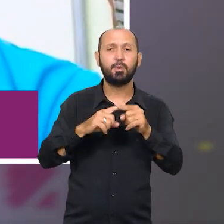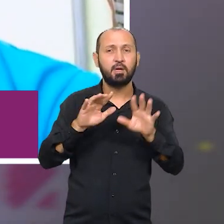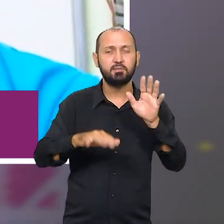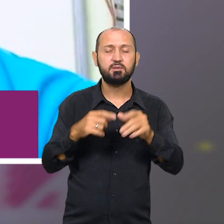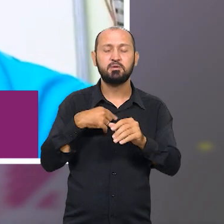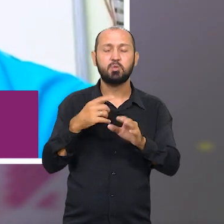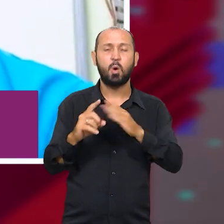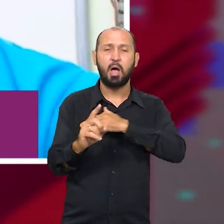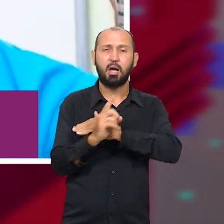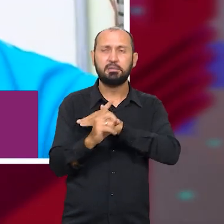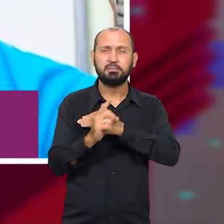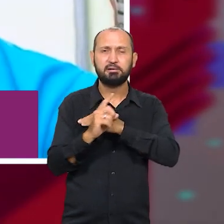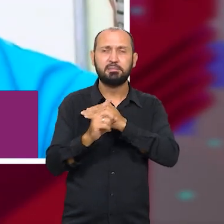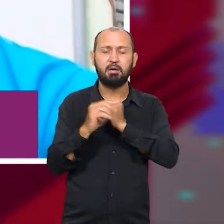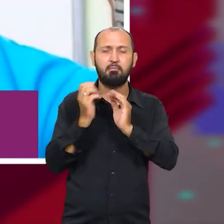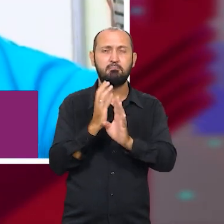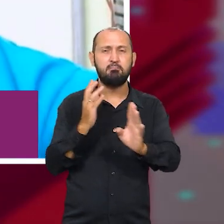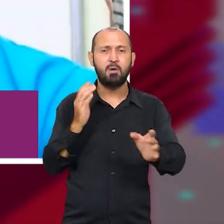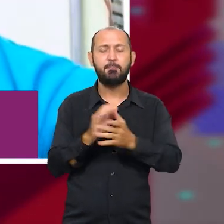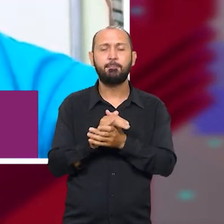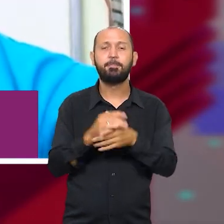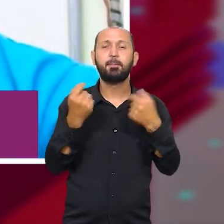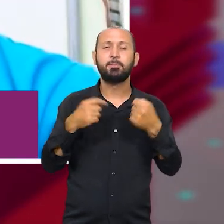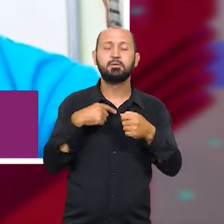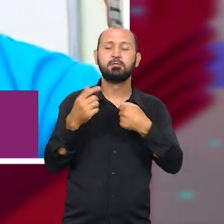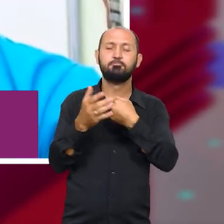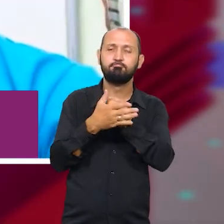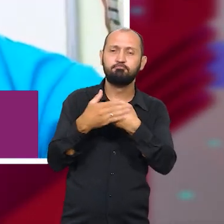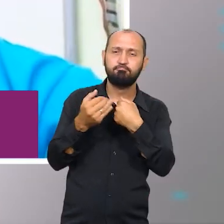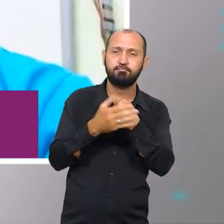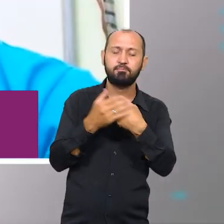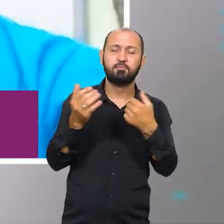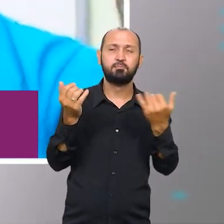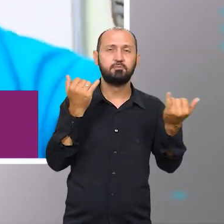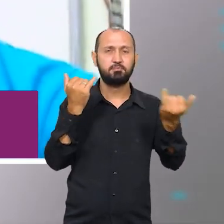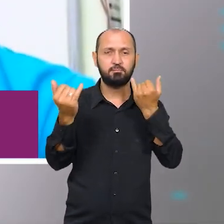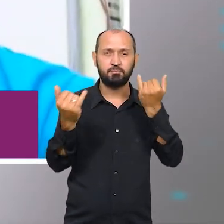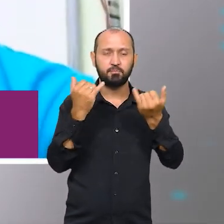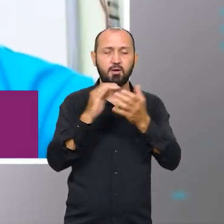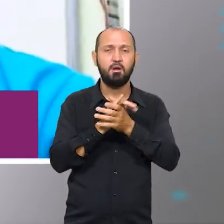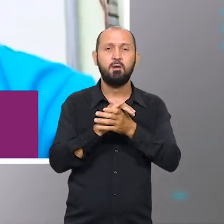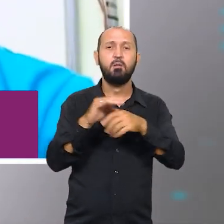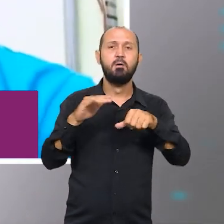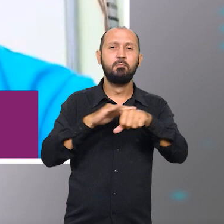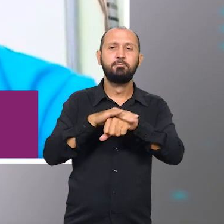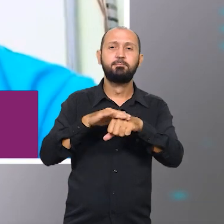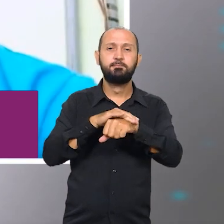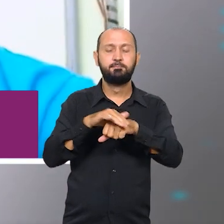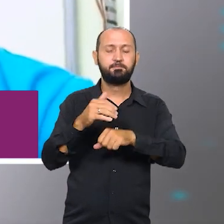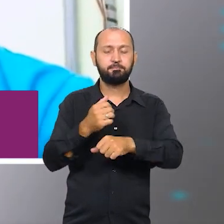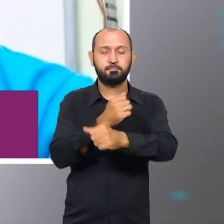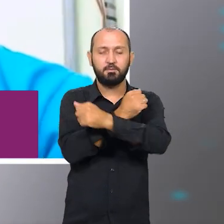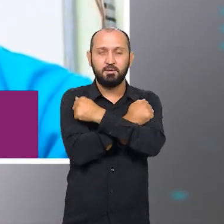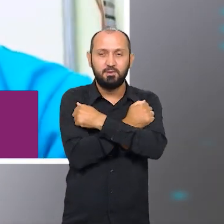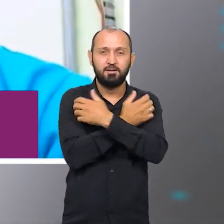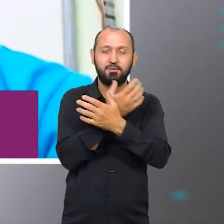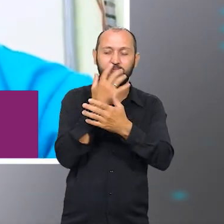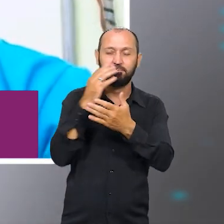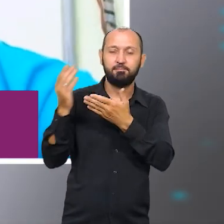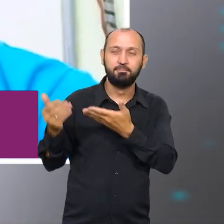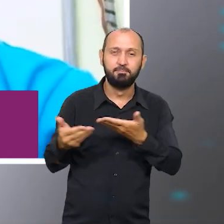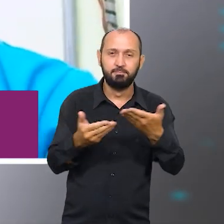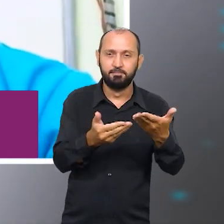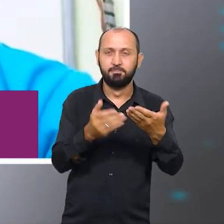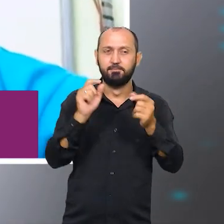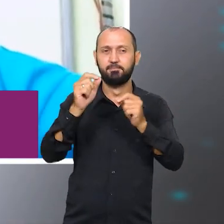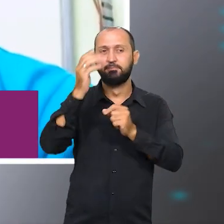de atendimentos muito alto, mas precisa de um conforto, precisa de informação, precisa de uma conversa, de um abraço, de um acolhimento. A